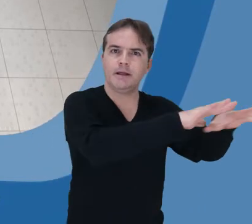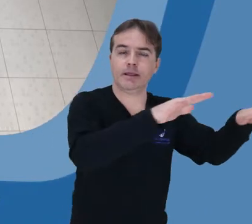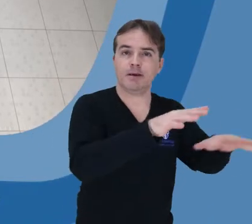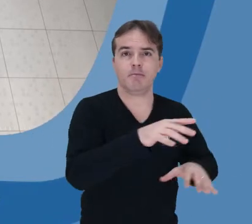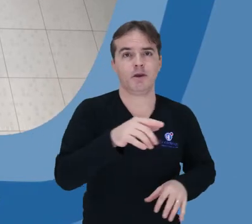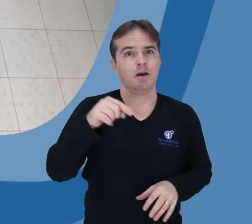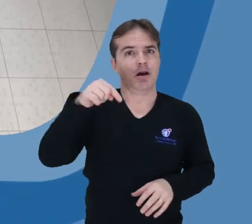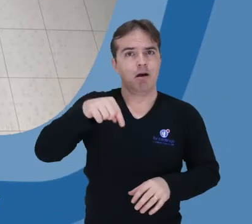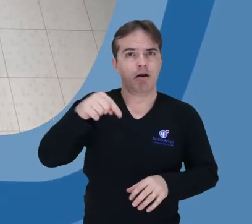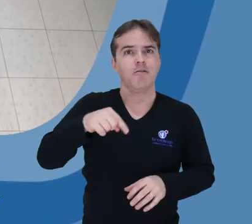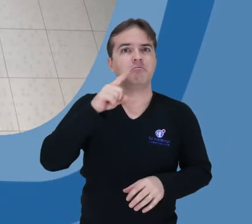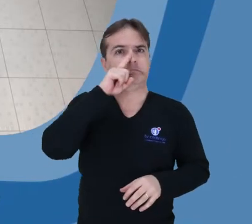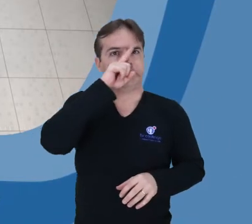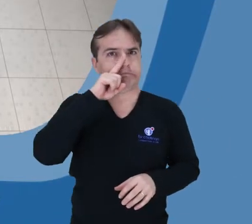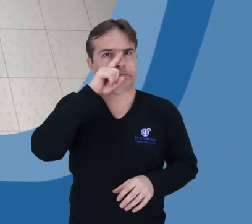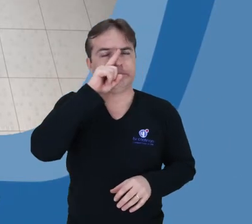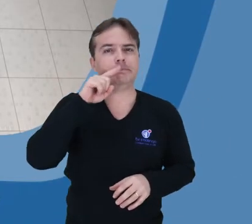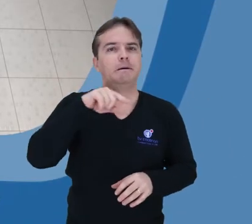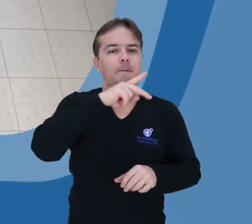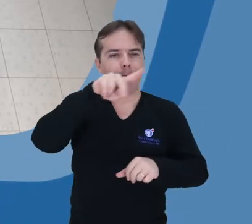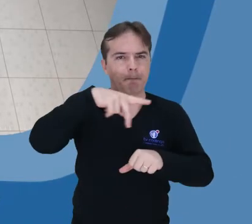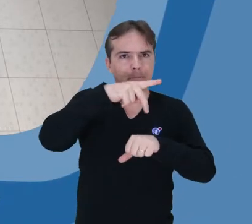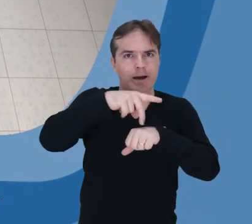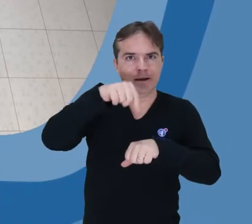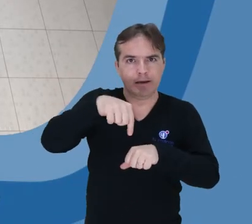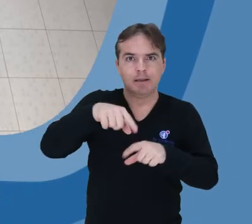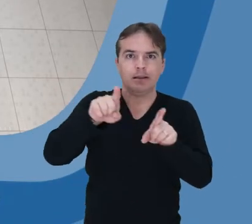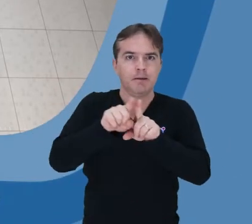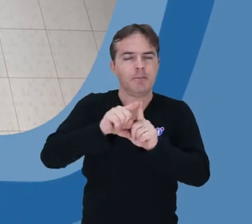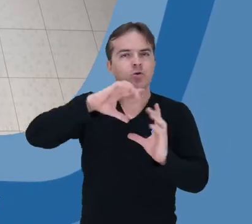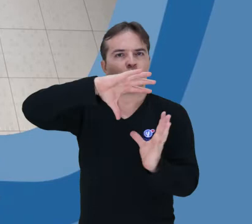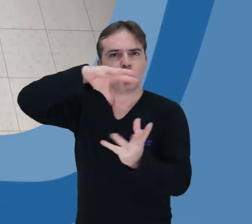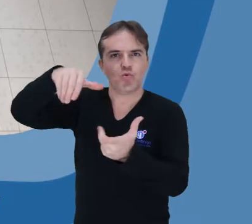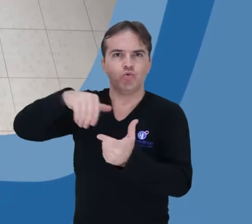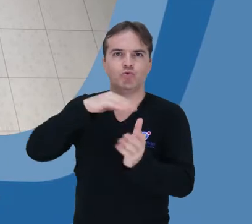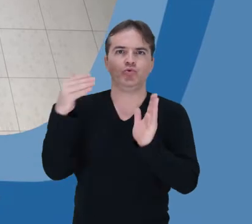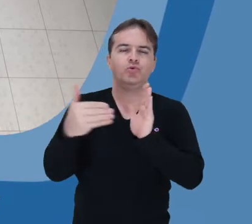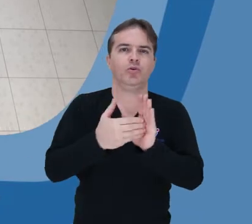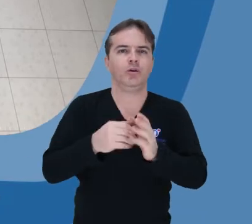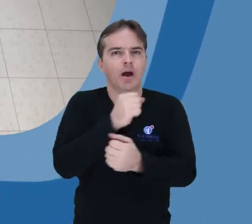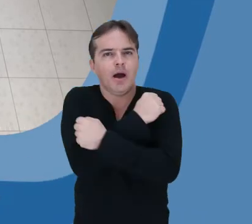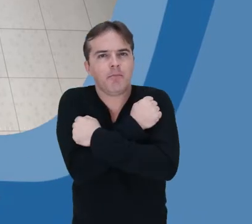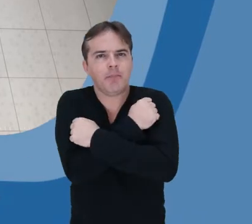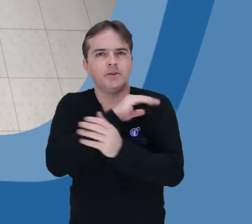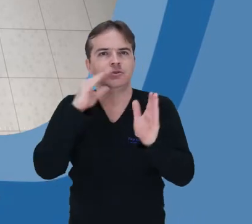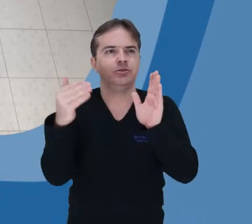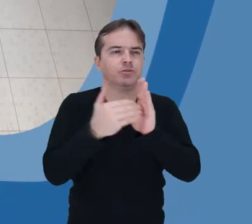extremamente avassaladora para o nosso país, mas não só para o nosso país e para o mundo. Um abraço a